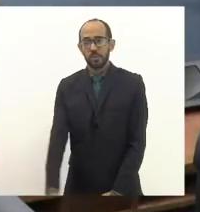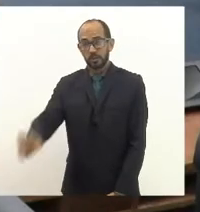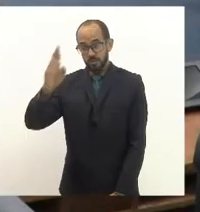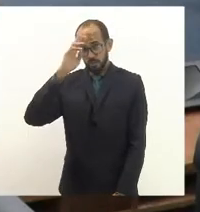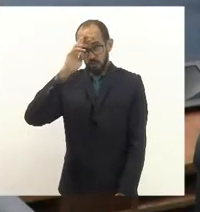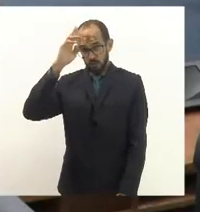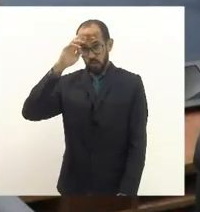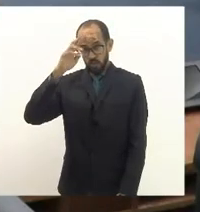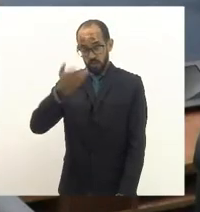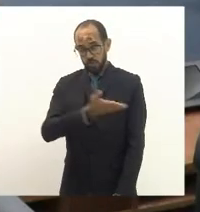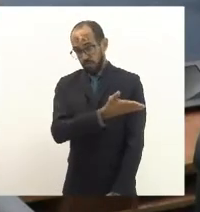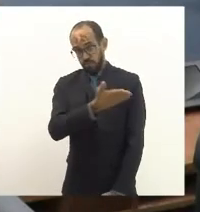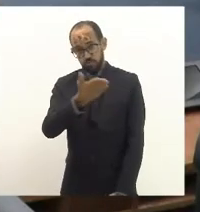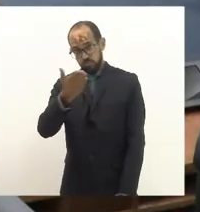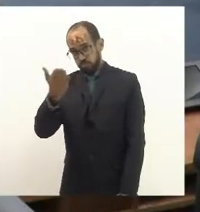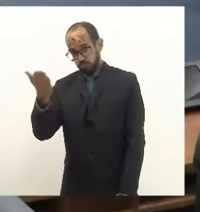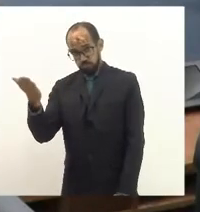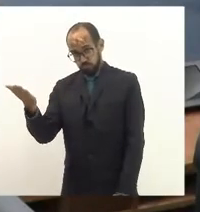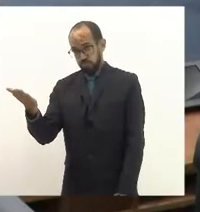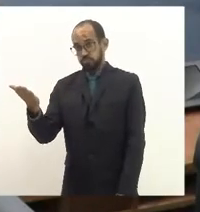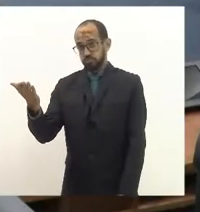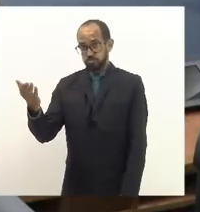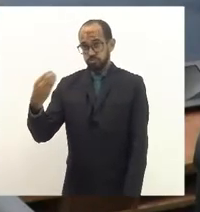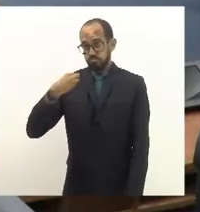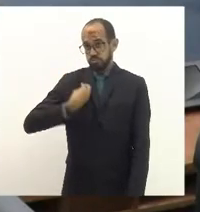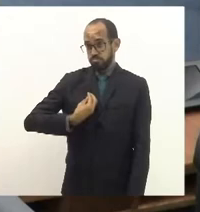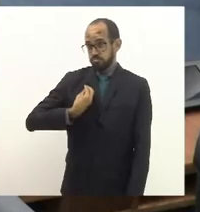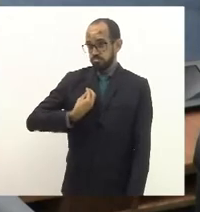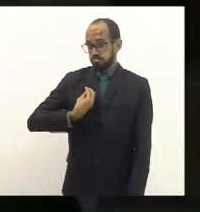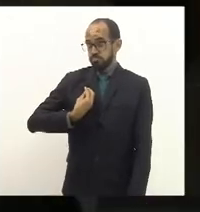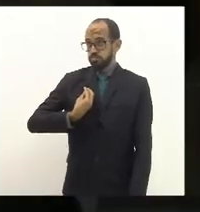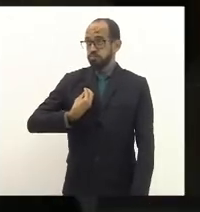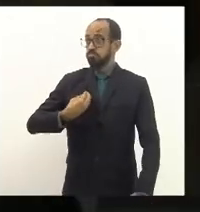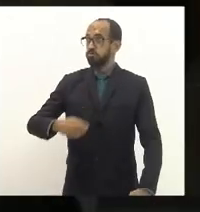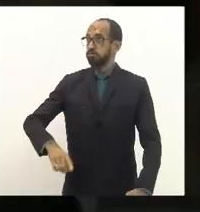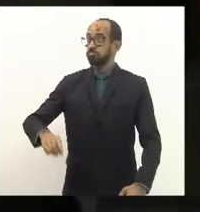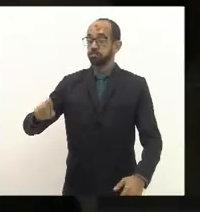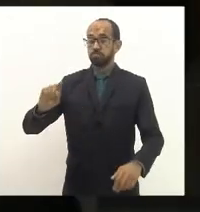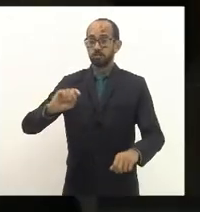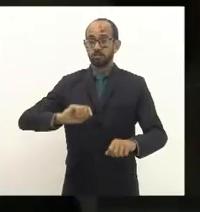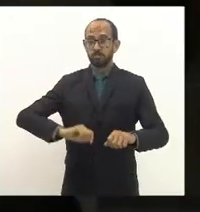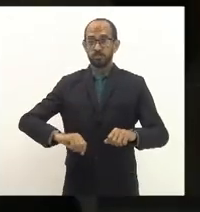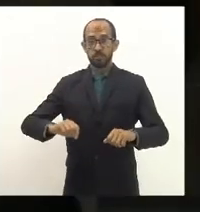Senhoras e senhores presentes e participando